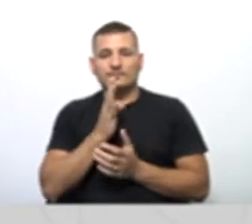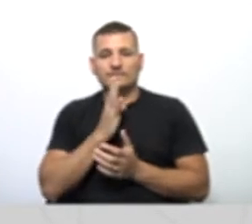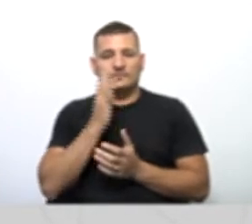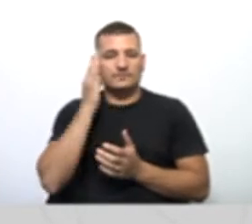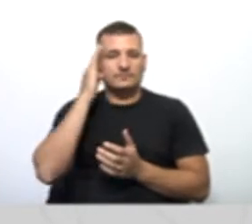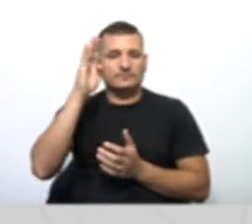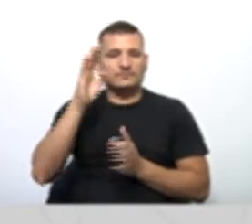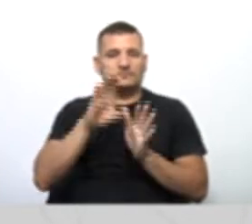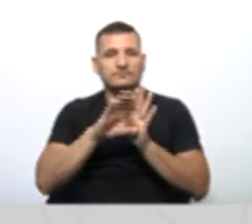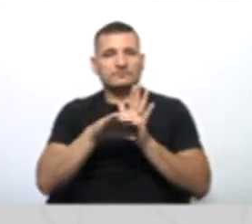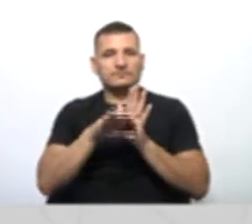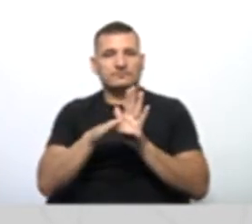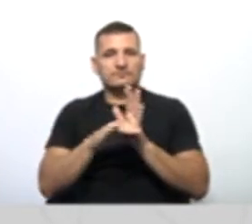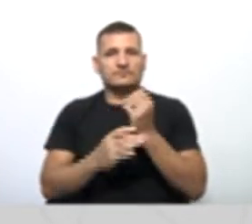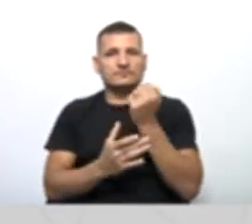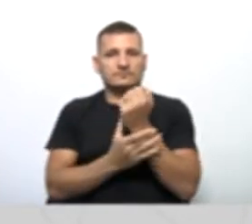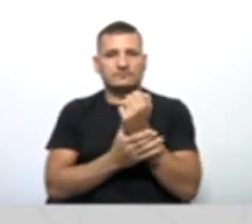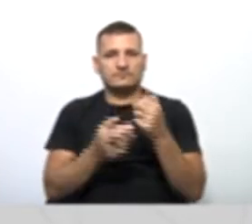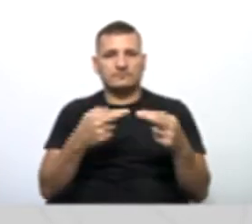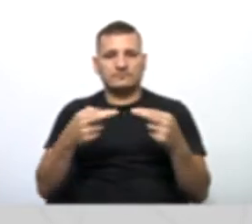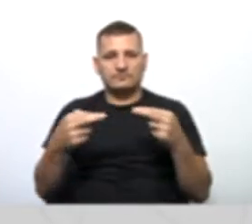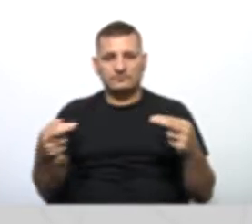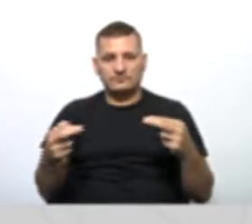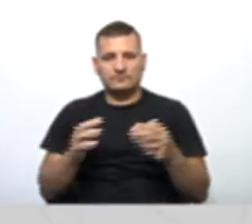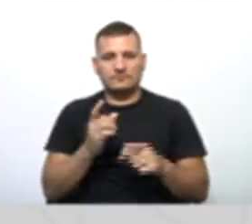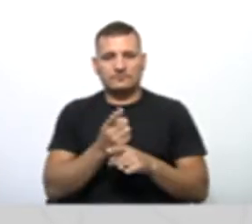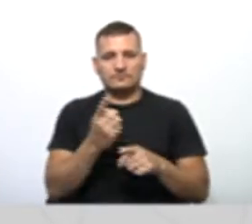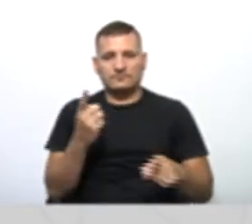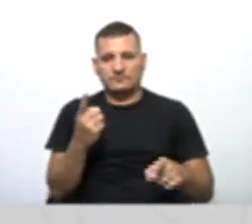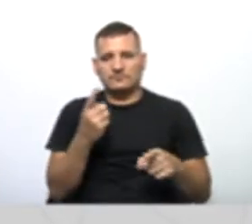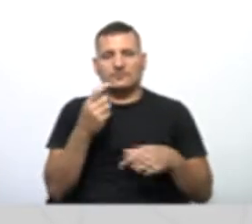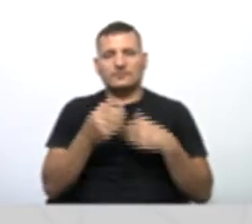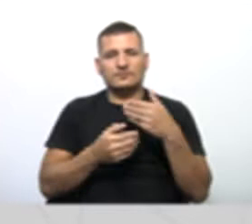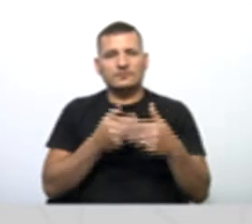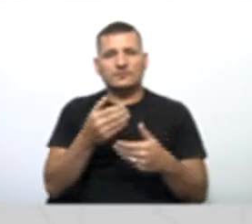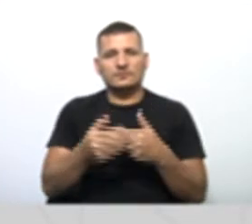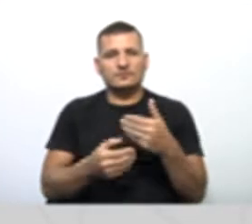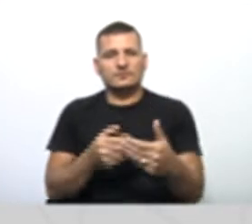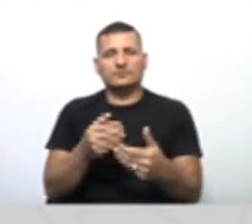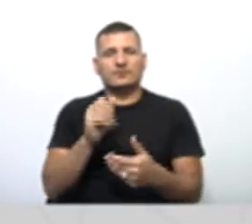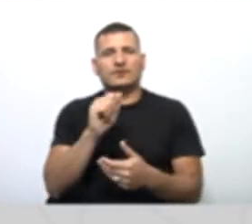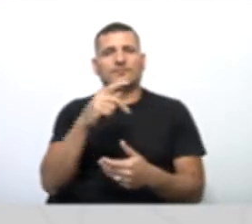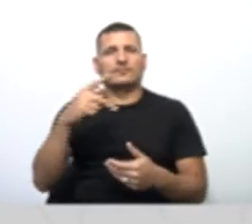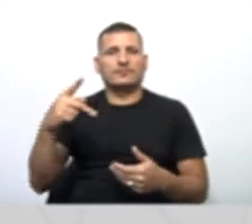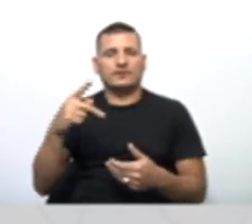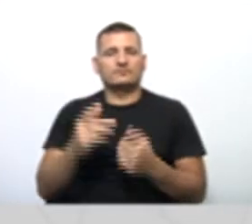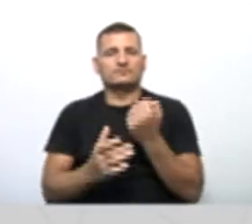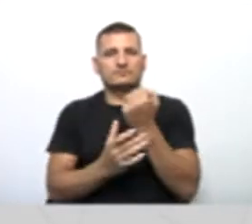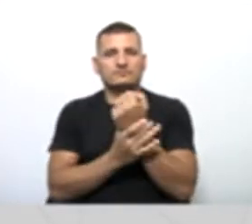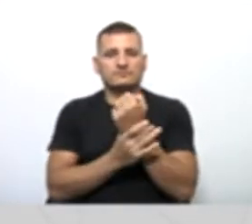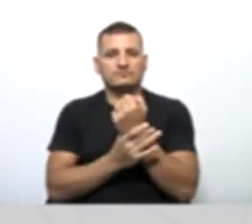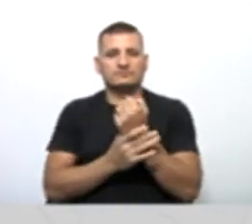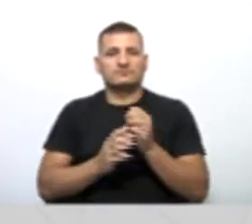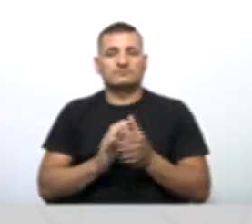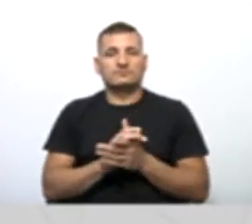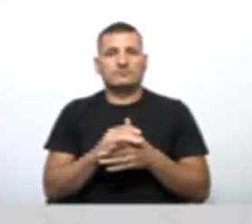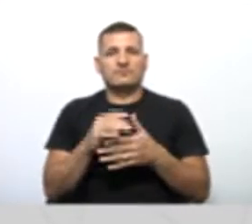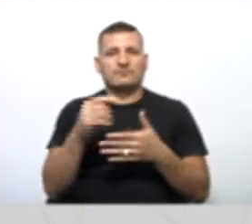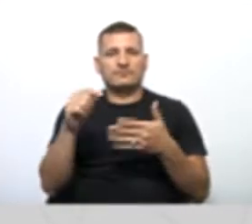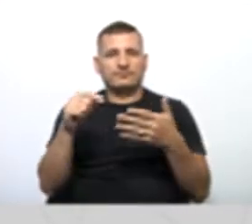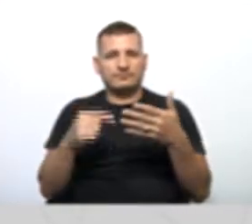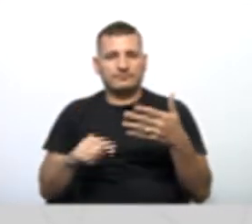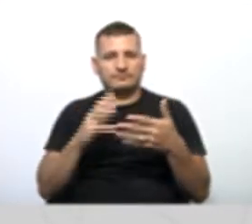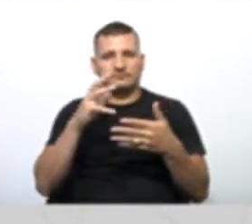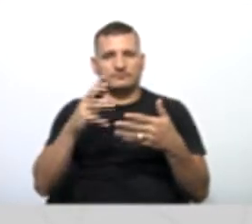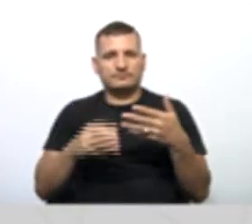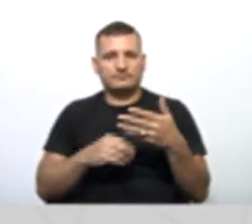sobre segurança em redes e identificar os processos de aplicações seguras. Novamente, isso daí no sentido